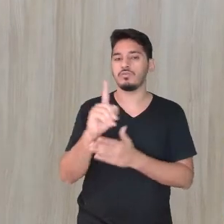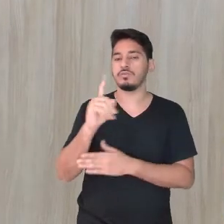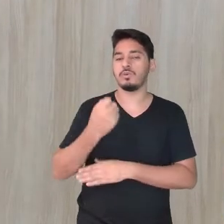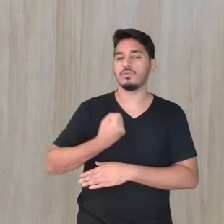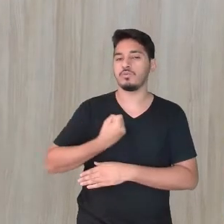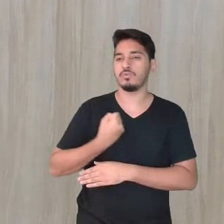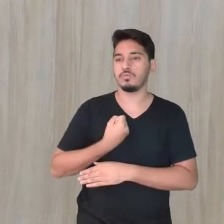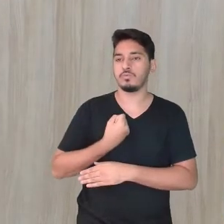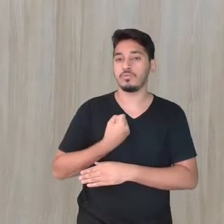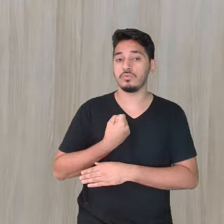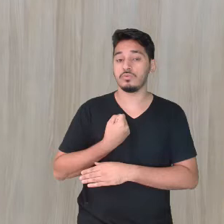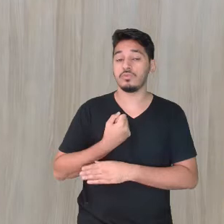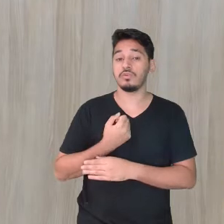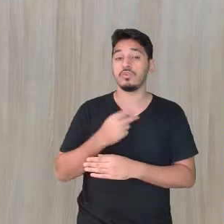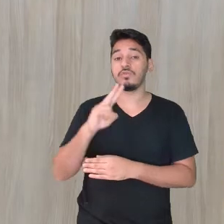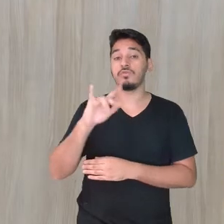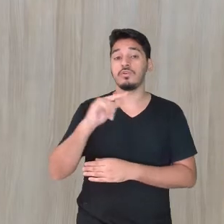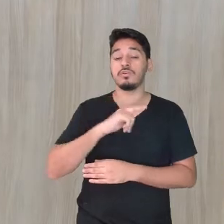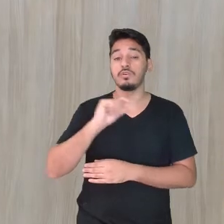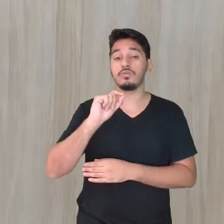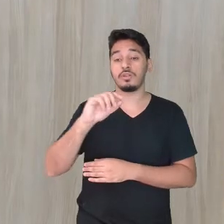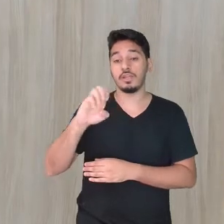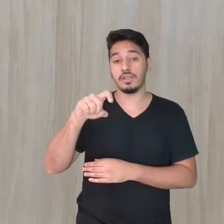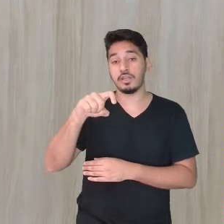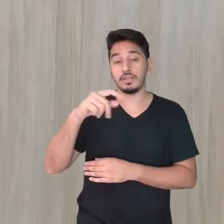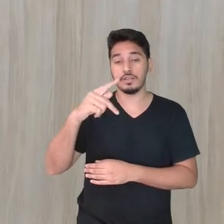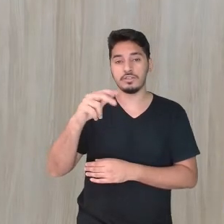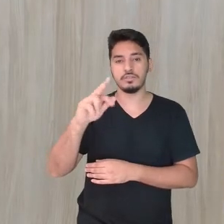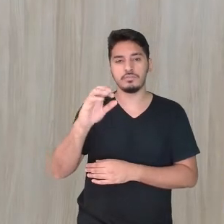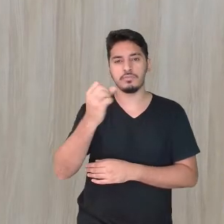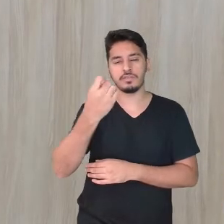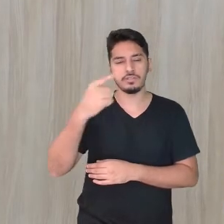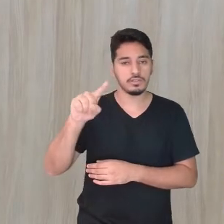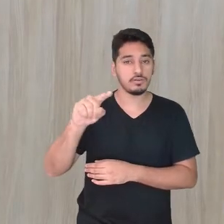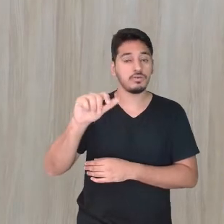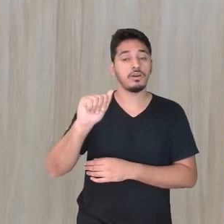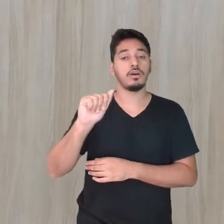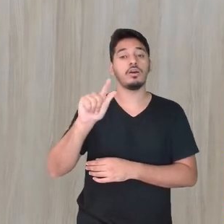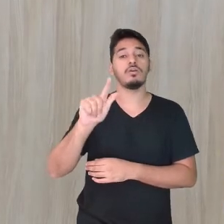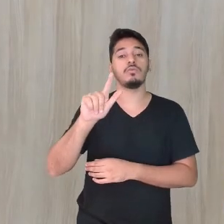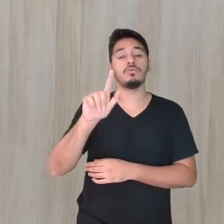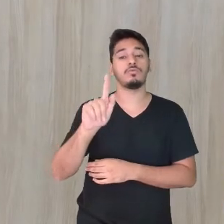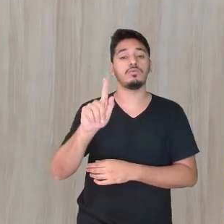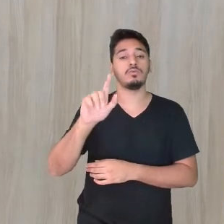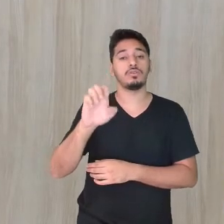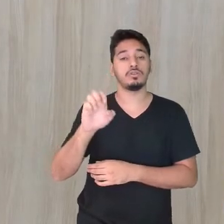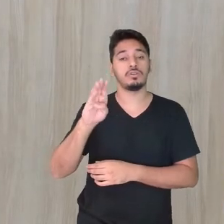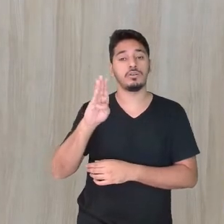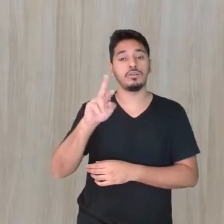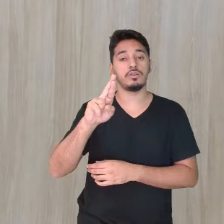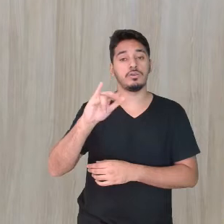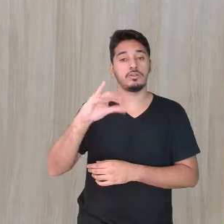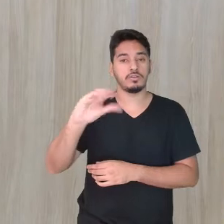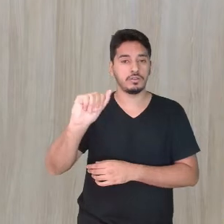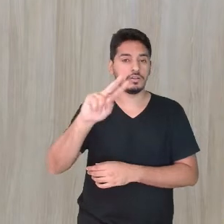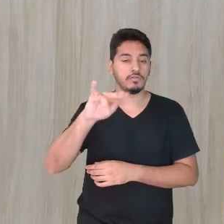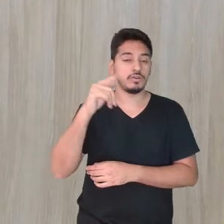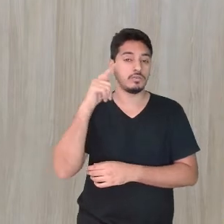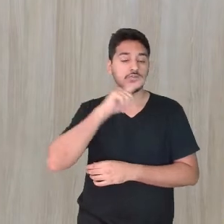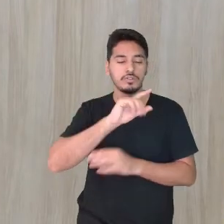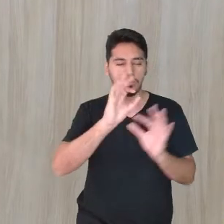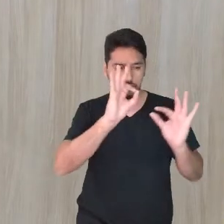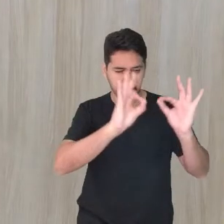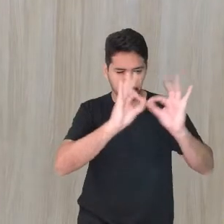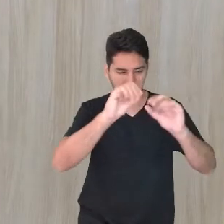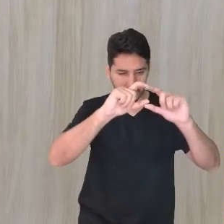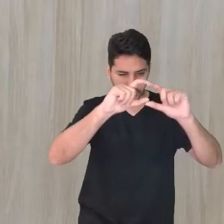numérico. A aula vai dar uma expressão algébrica. Olha que lindo. Expressão algébrica. Você vai conseguir montar